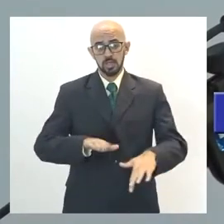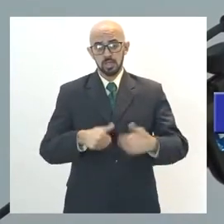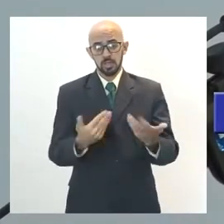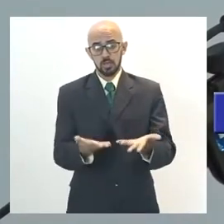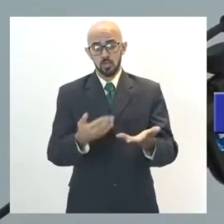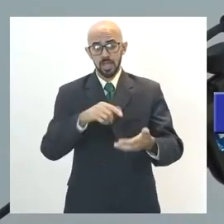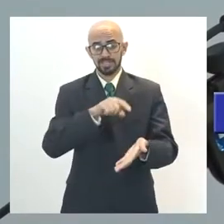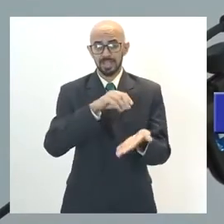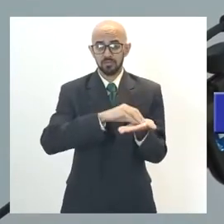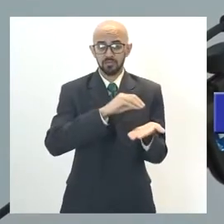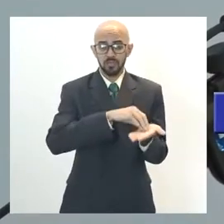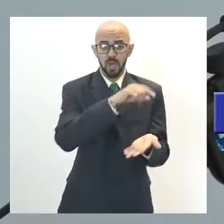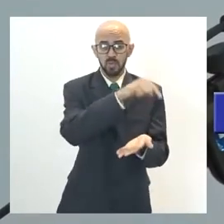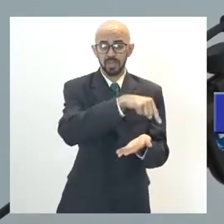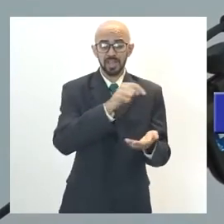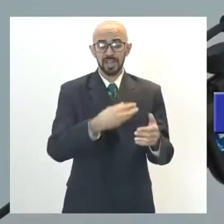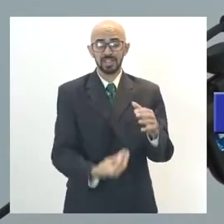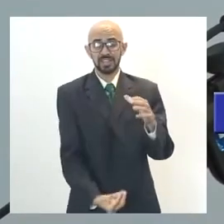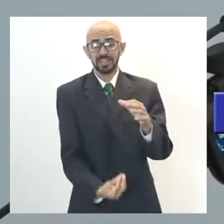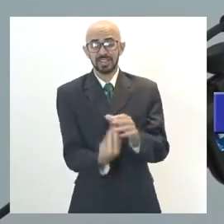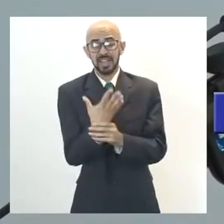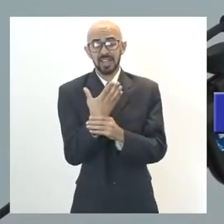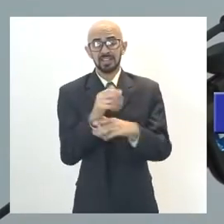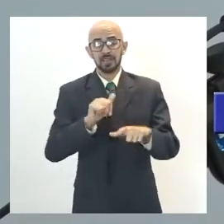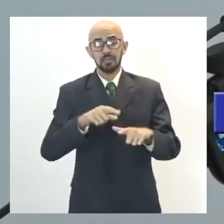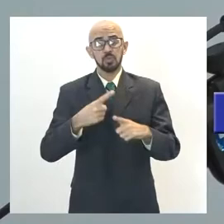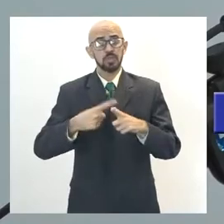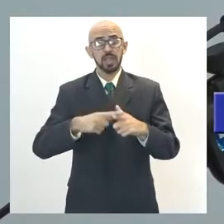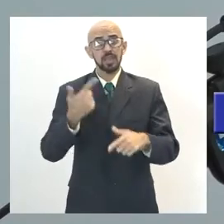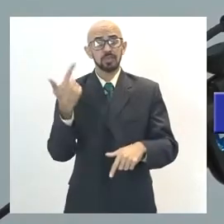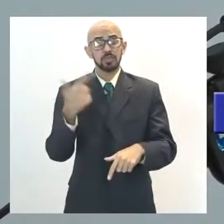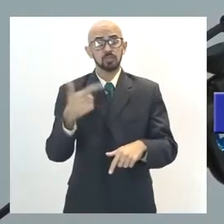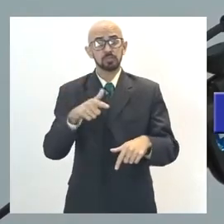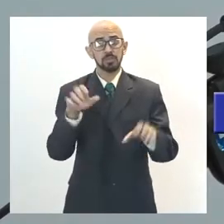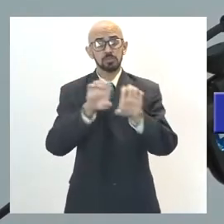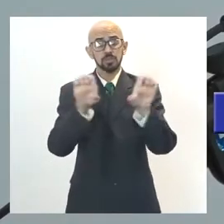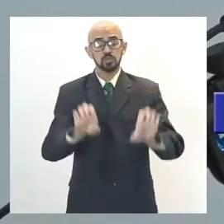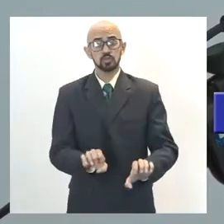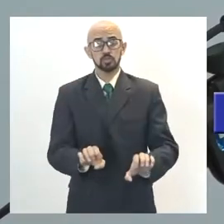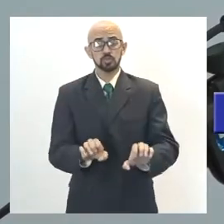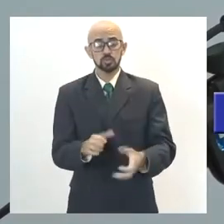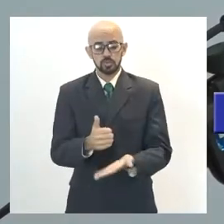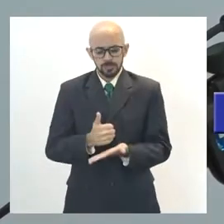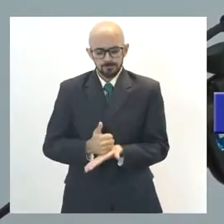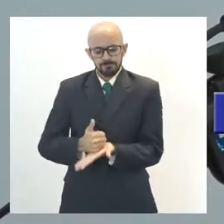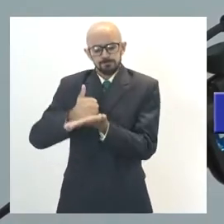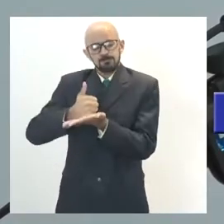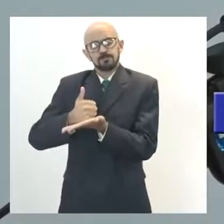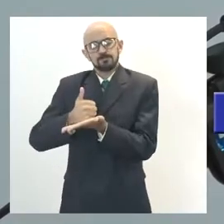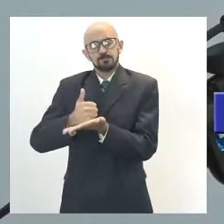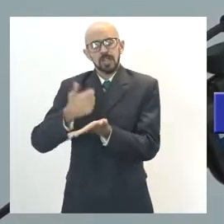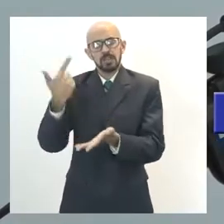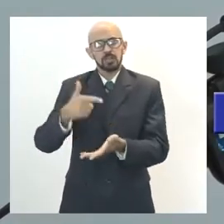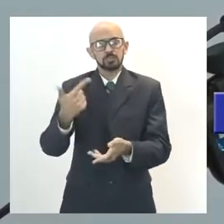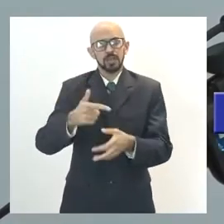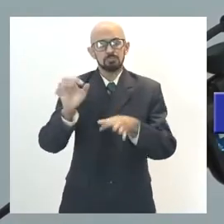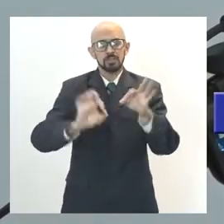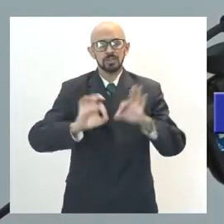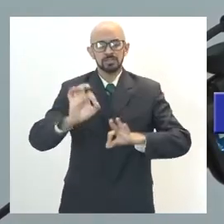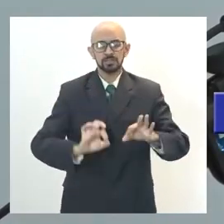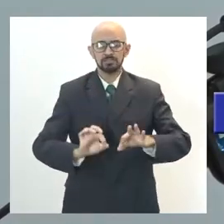precariedade era suja porque ela não tem uma estrutura de sustentação ela não tem